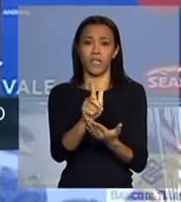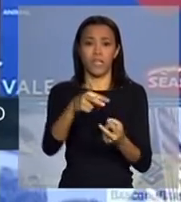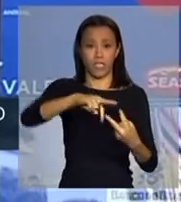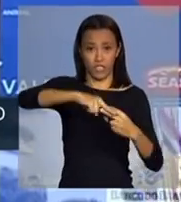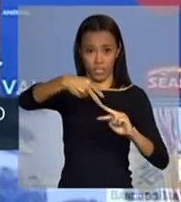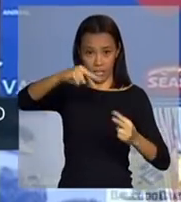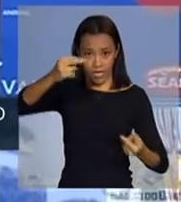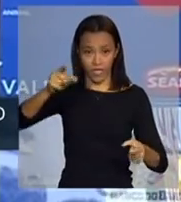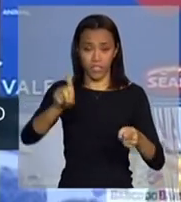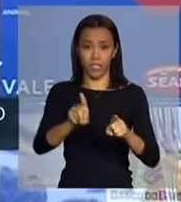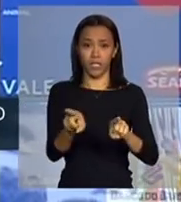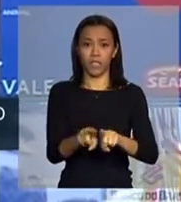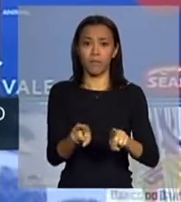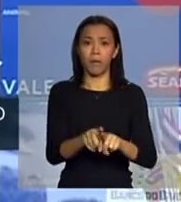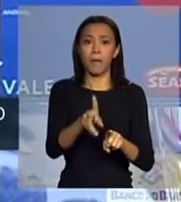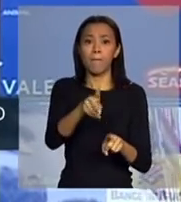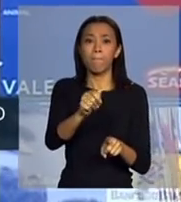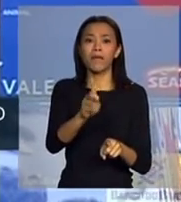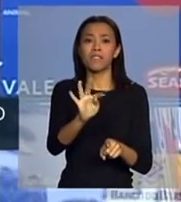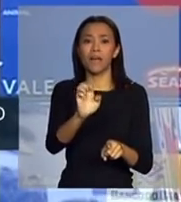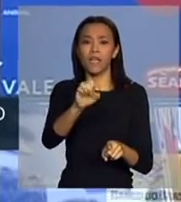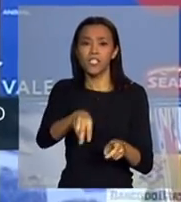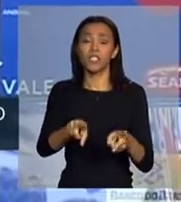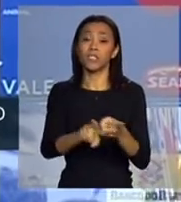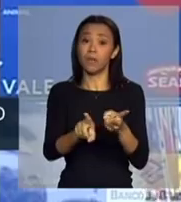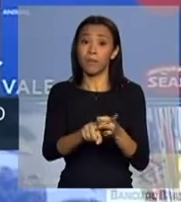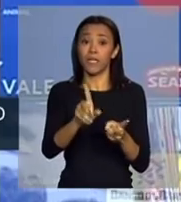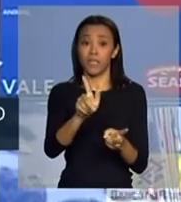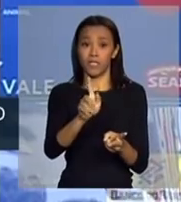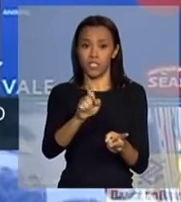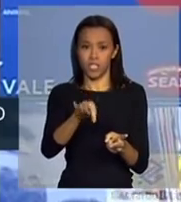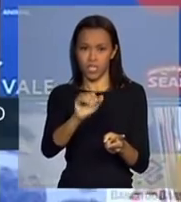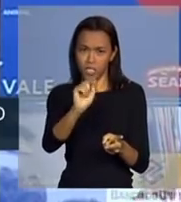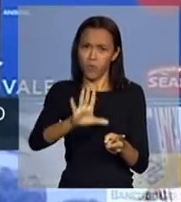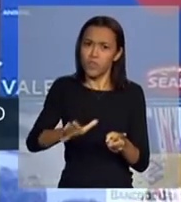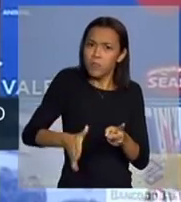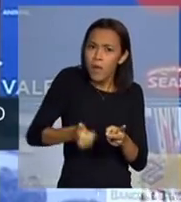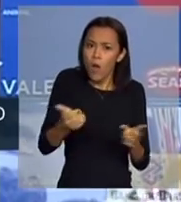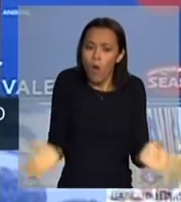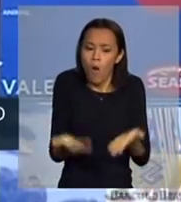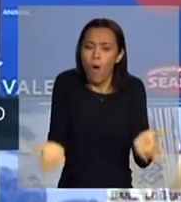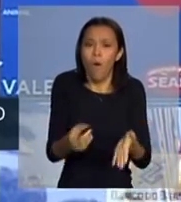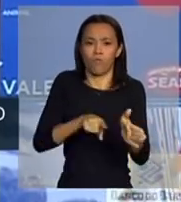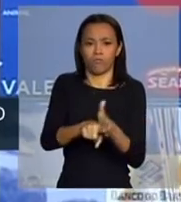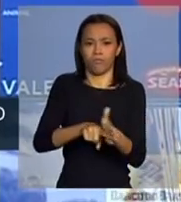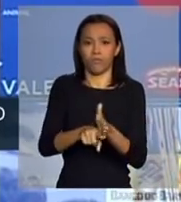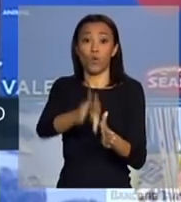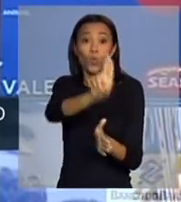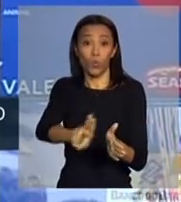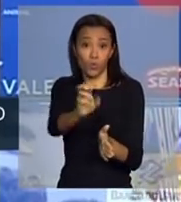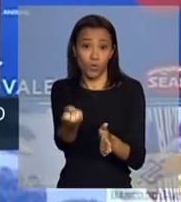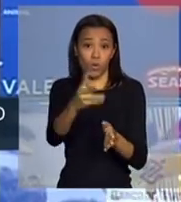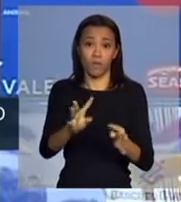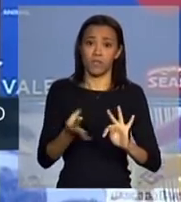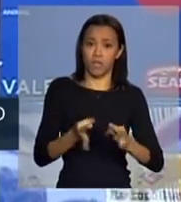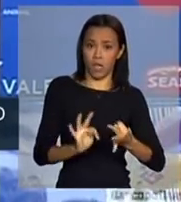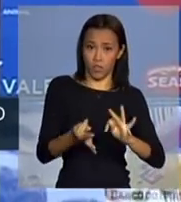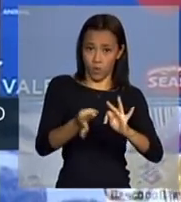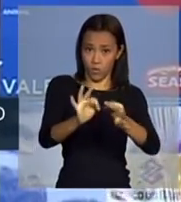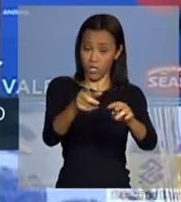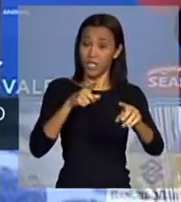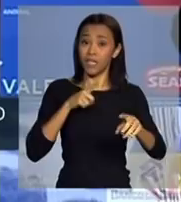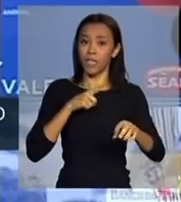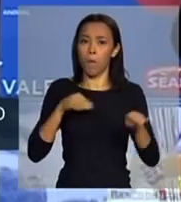gestão que demandamos visa fomentar a produção científica, a inovação tecnológica e os padrões de gestão